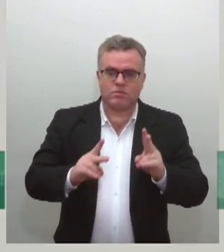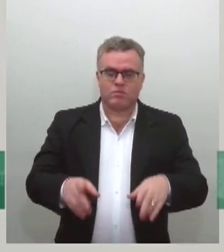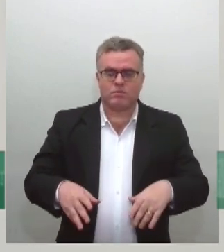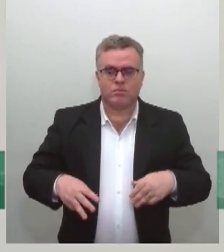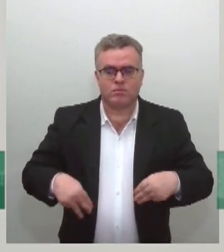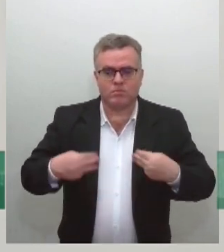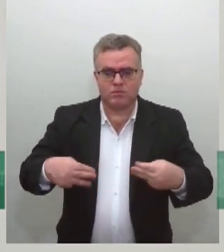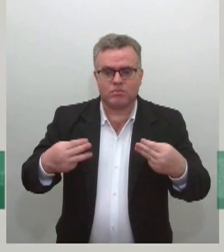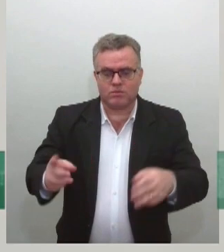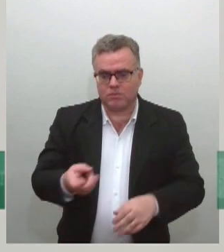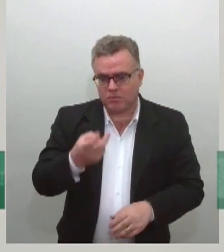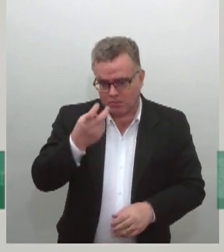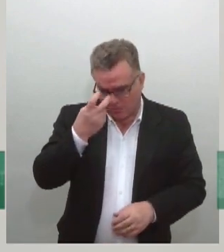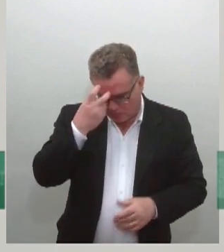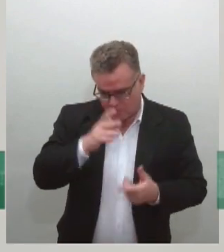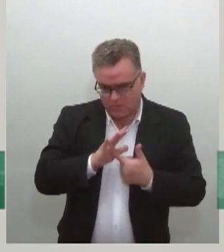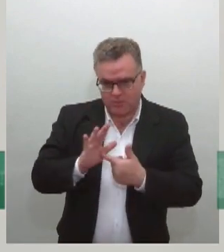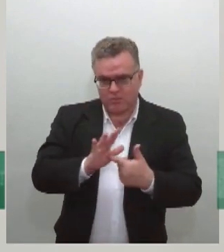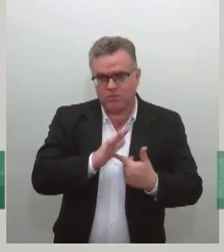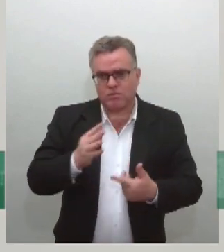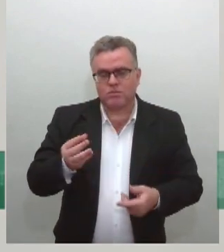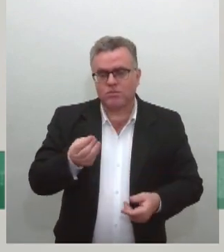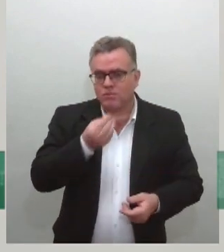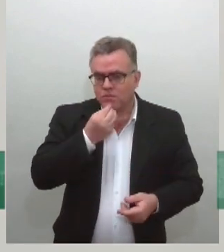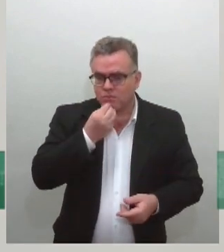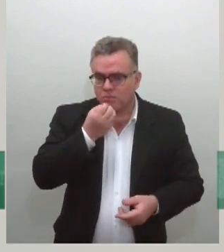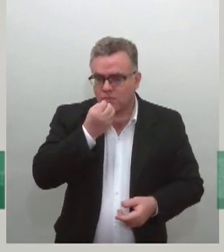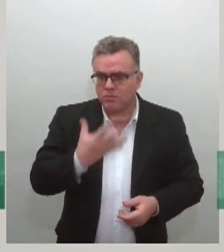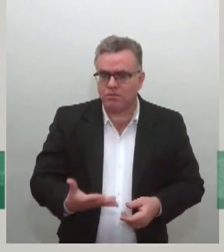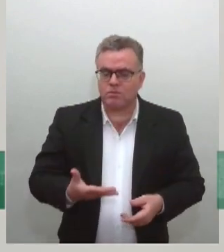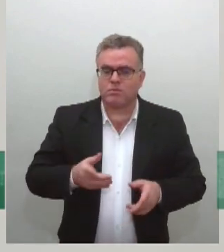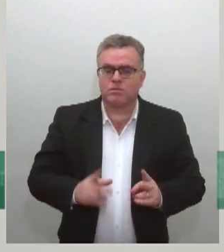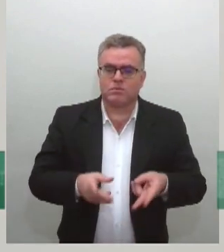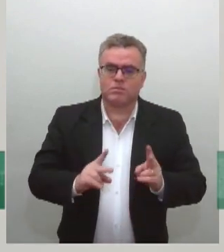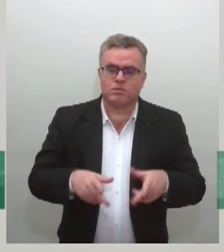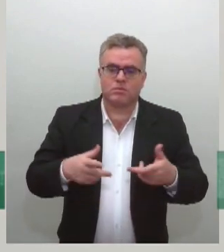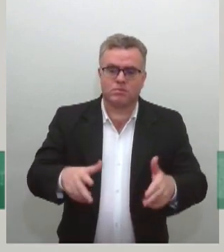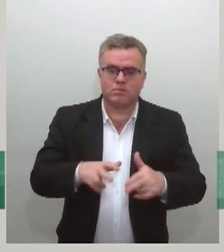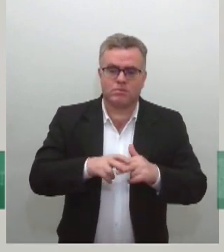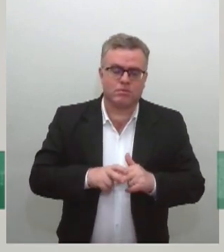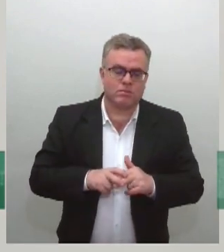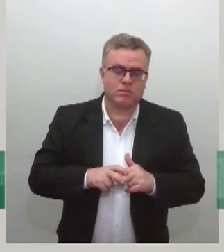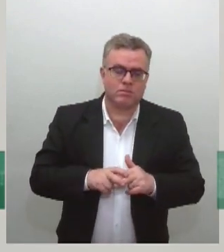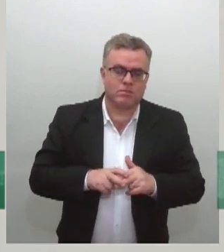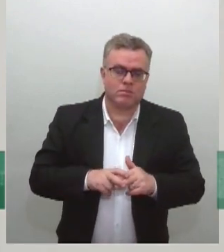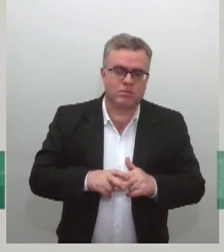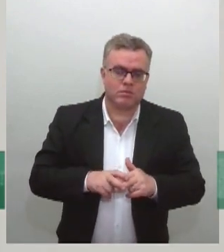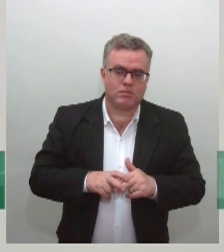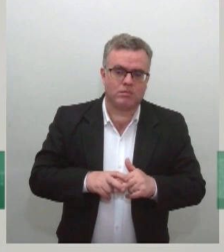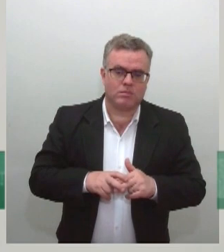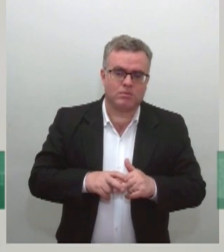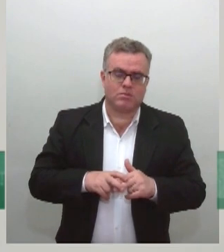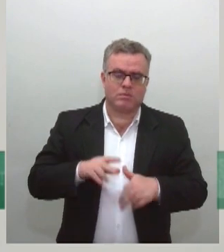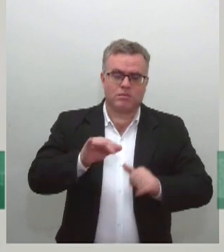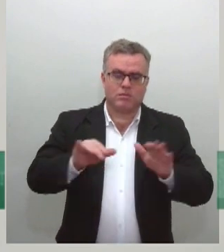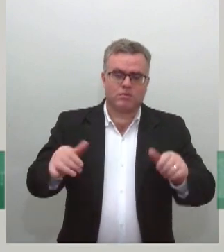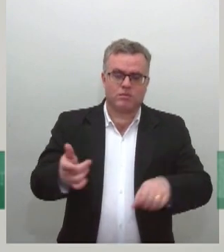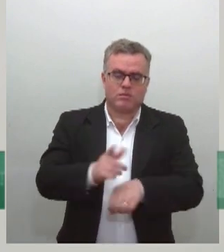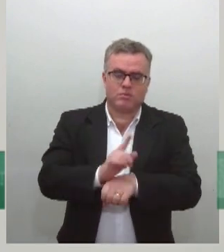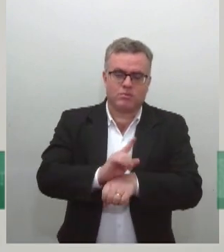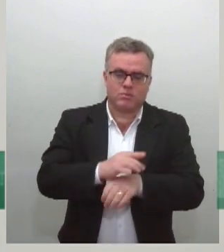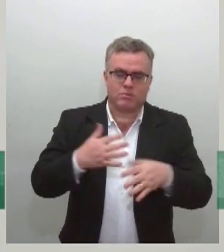essa oportunidade, não é virtual, é um escritório físico. Então, a gente sempre recebe os nossos gestores, temos as